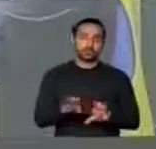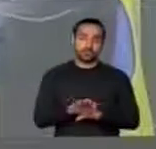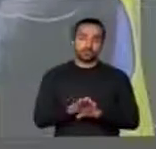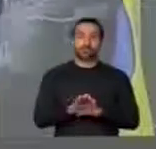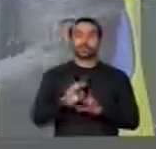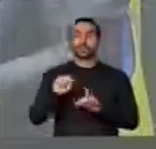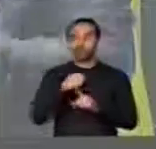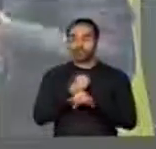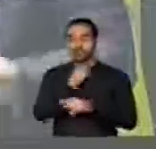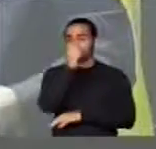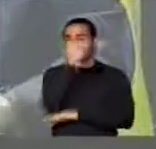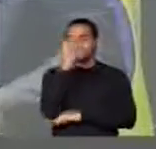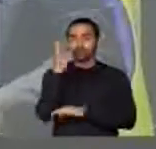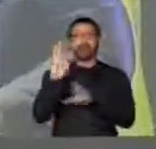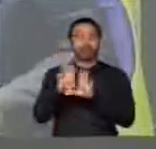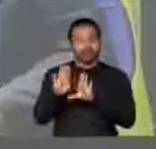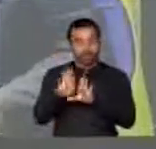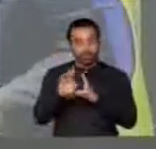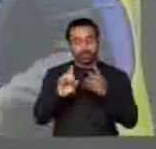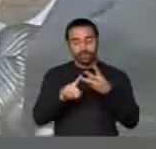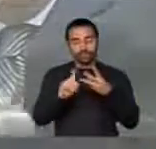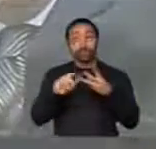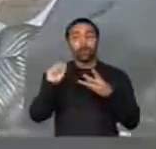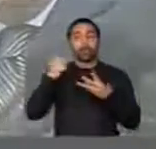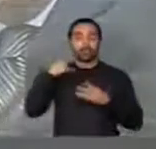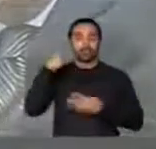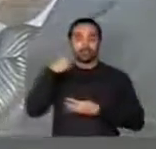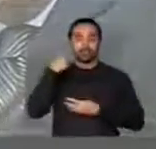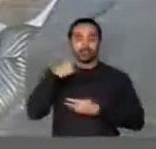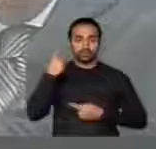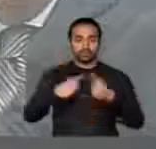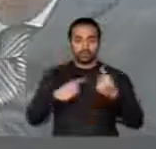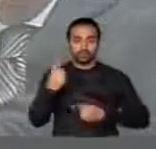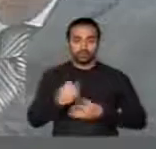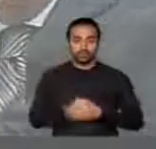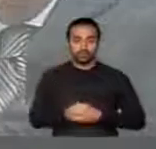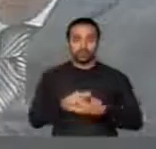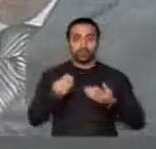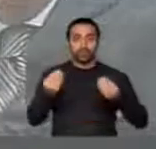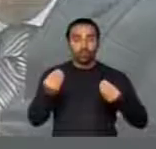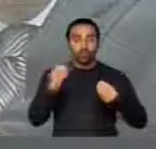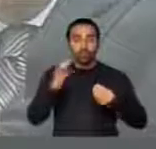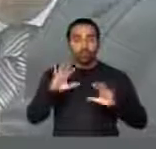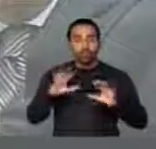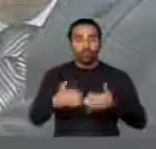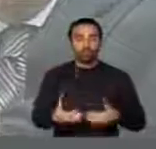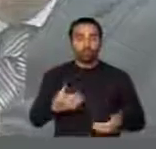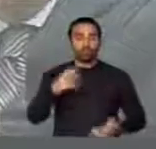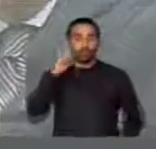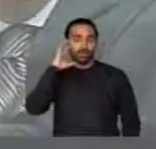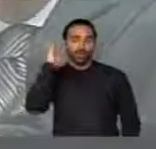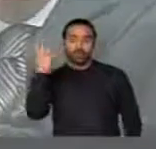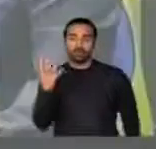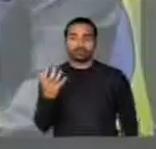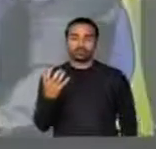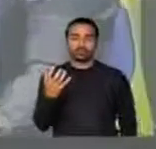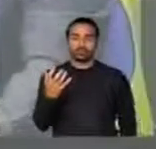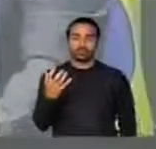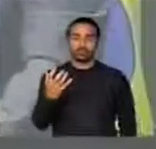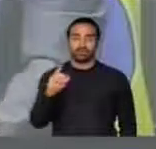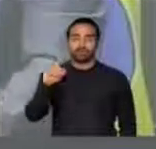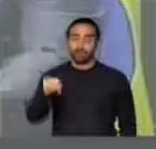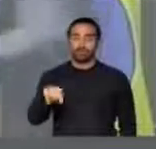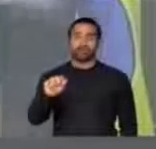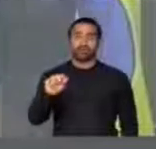social, ambiental e a questão política. E a fórmula de resolvê-la é exatamente e